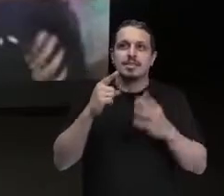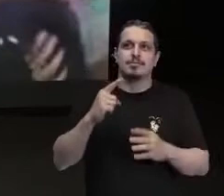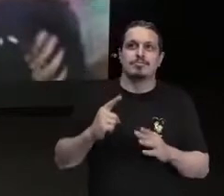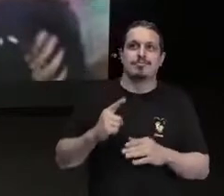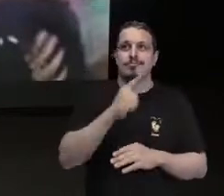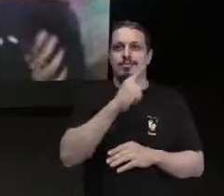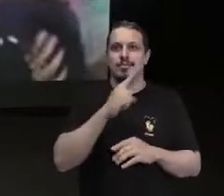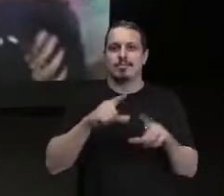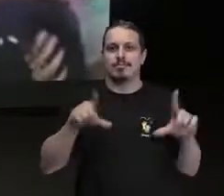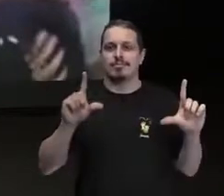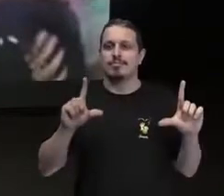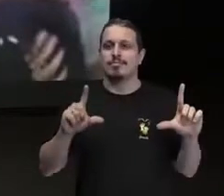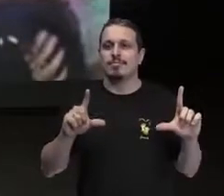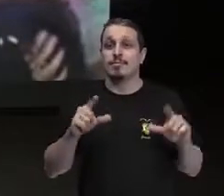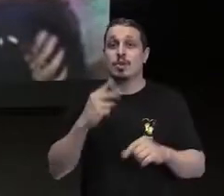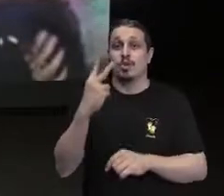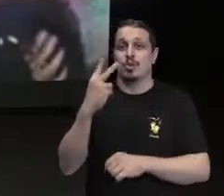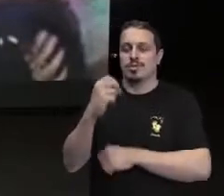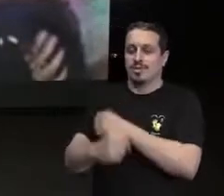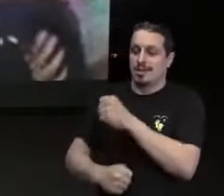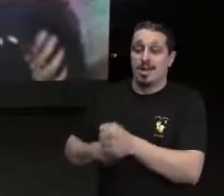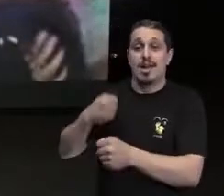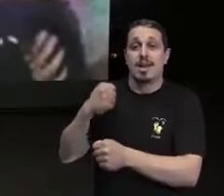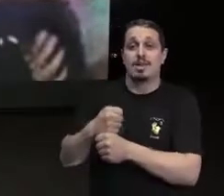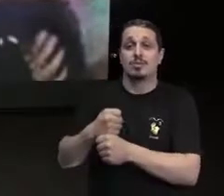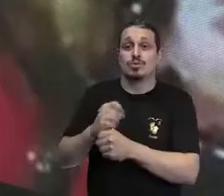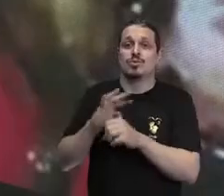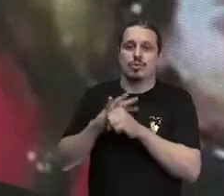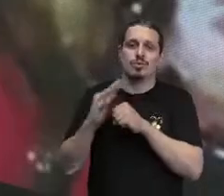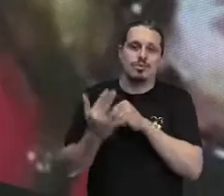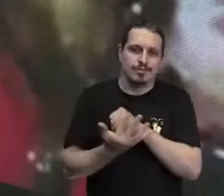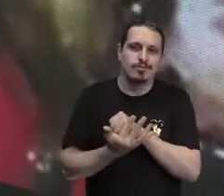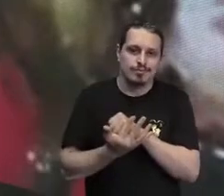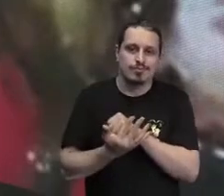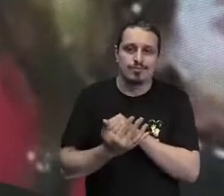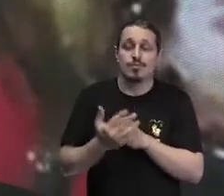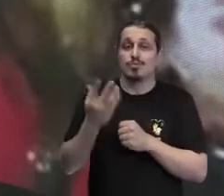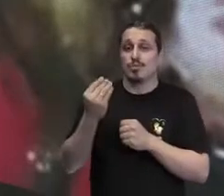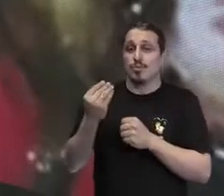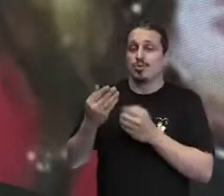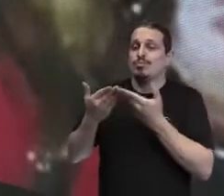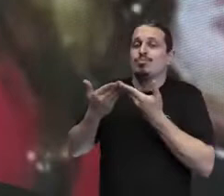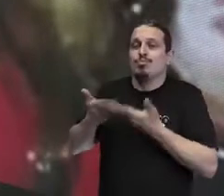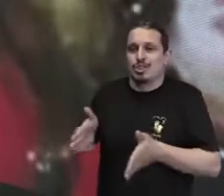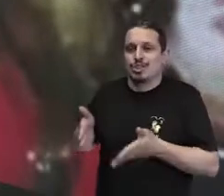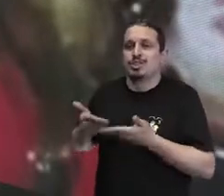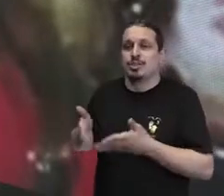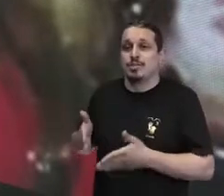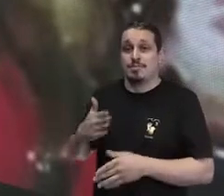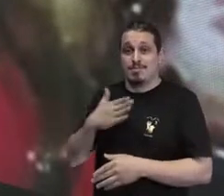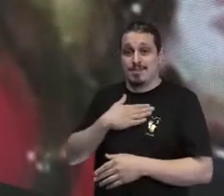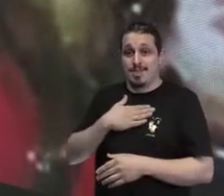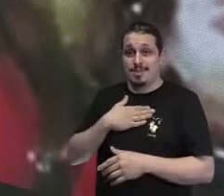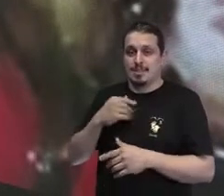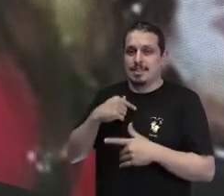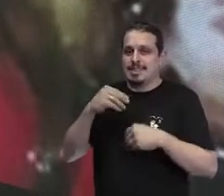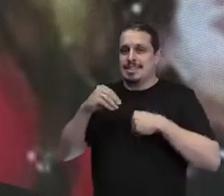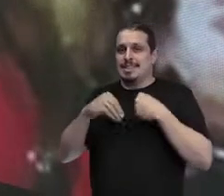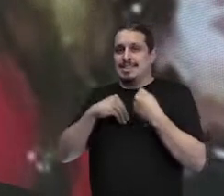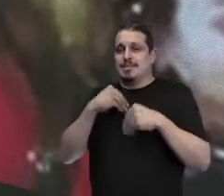2 anos de pandemia, com muitas perdas, inclusive meus sentimentos para todo mundo que